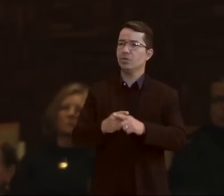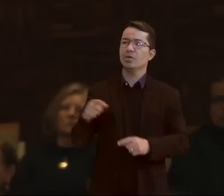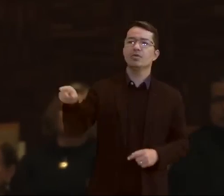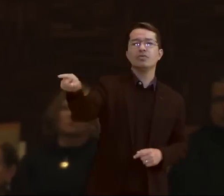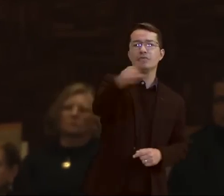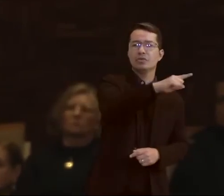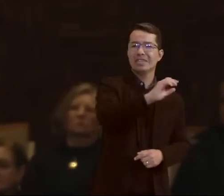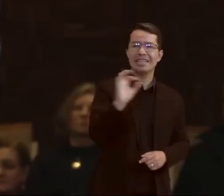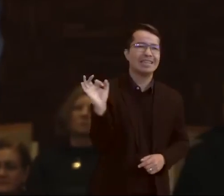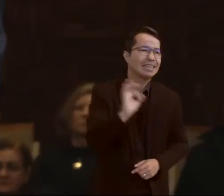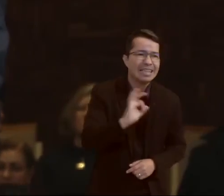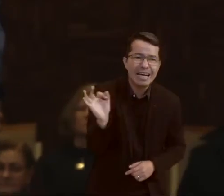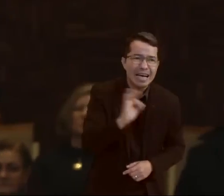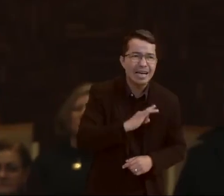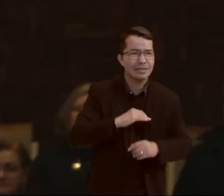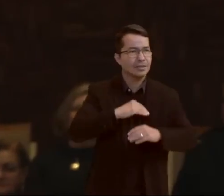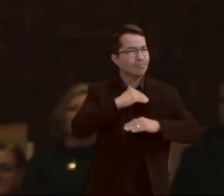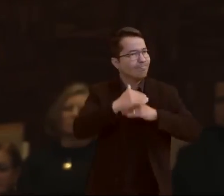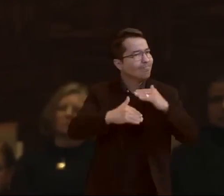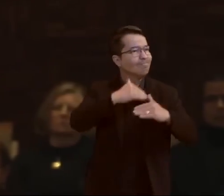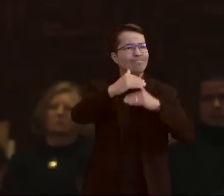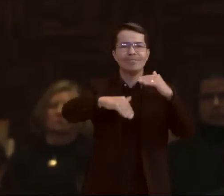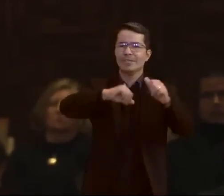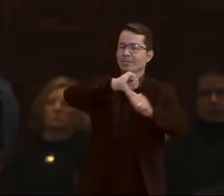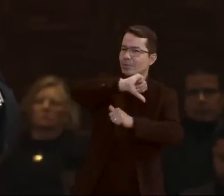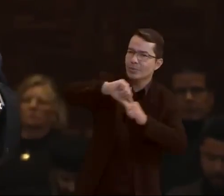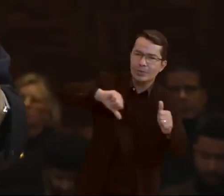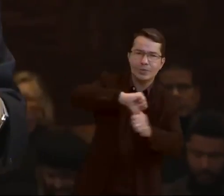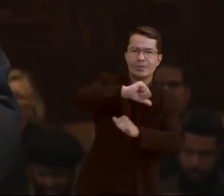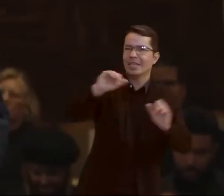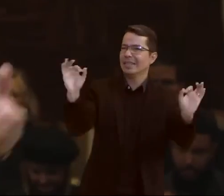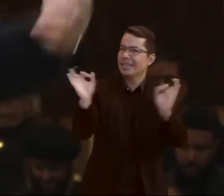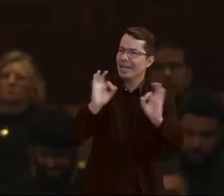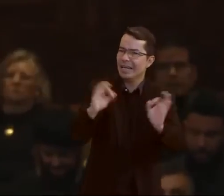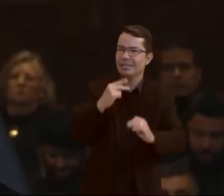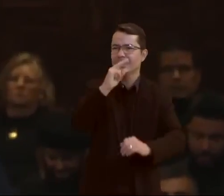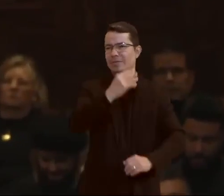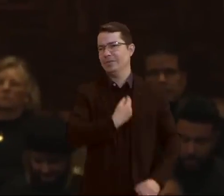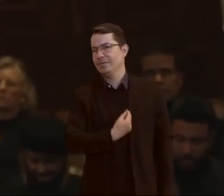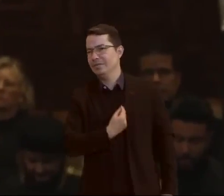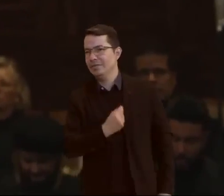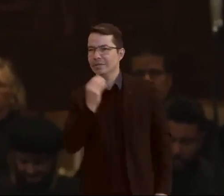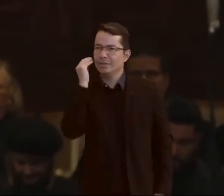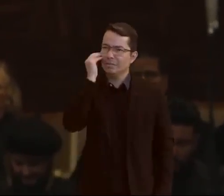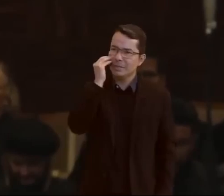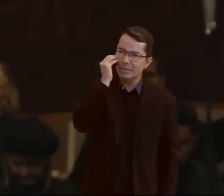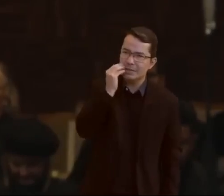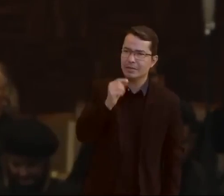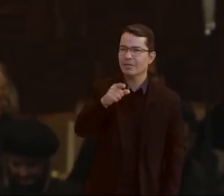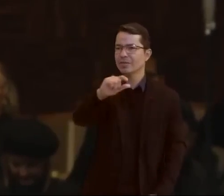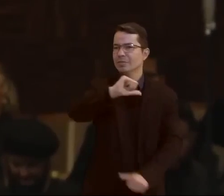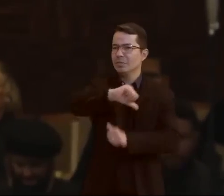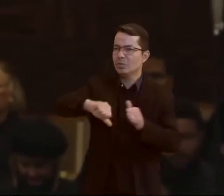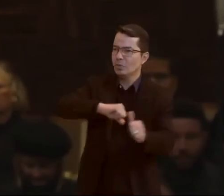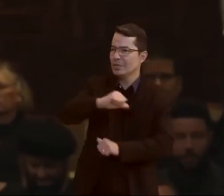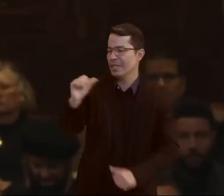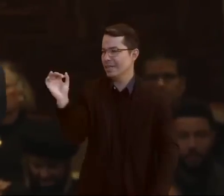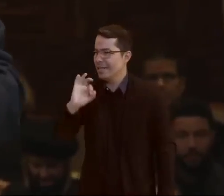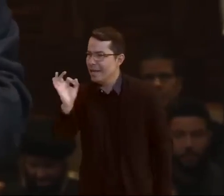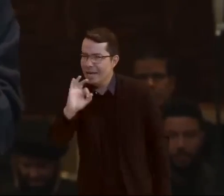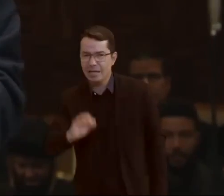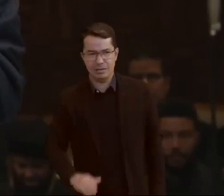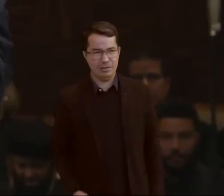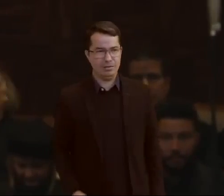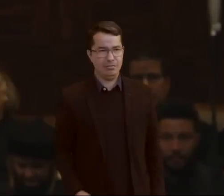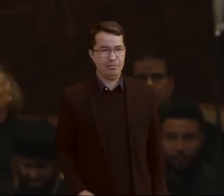transforma em ação aquilo que você crê. E é isso que Pedro está falando. Tem coisa que cai do céu, meu amigo, mas tem